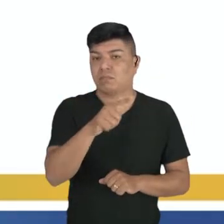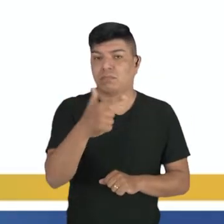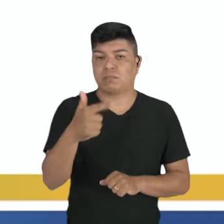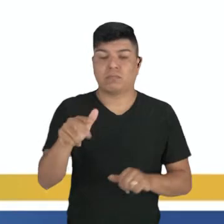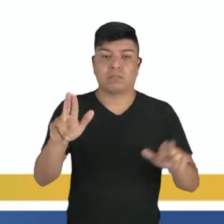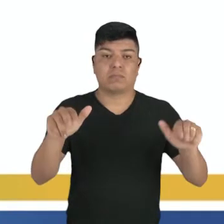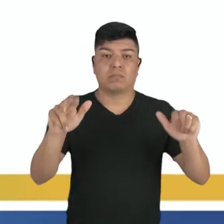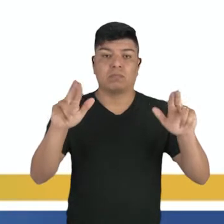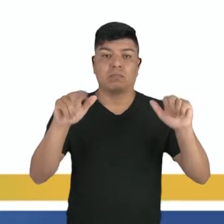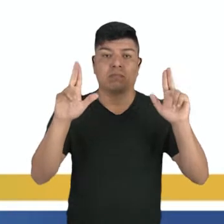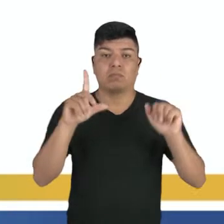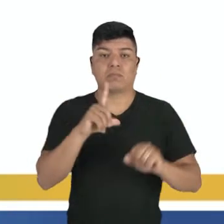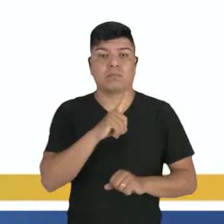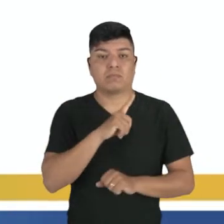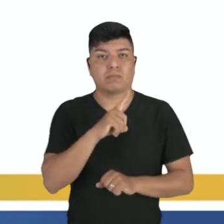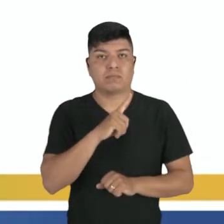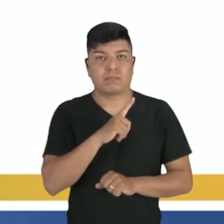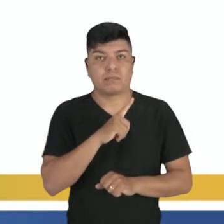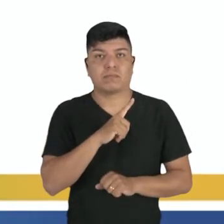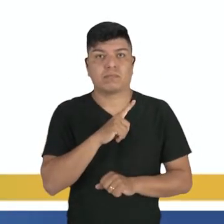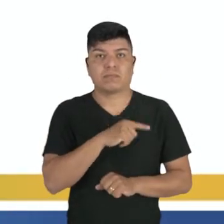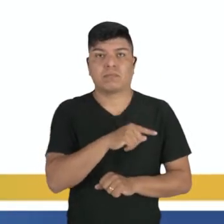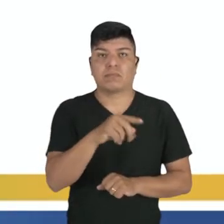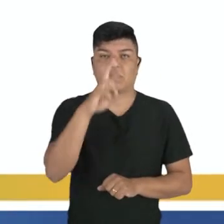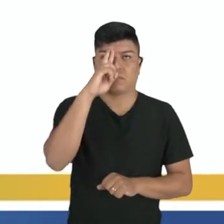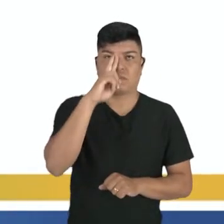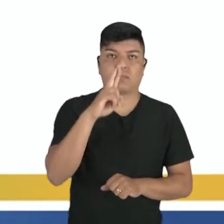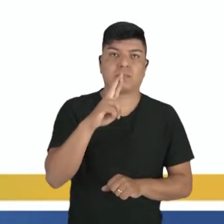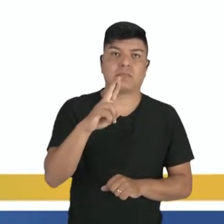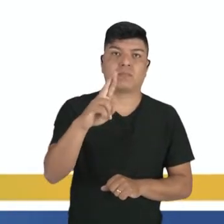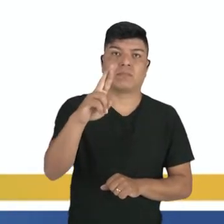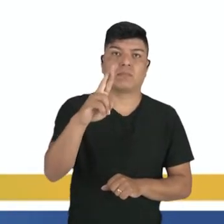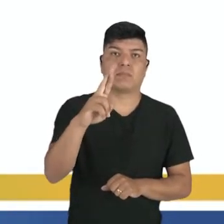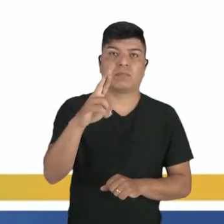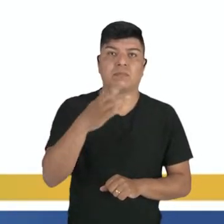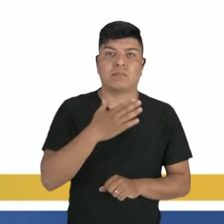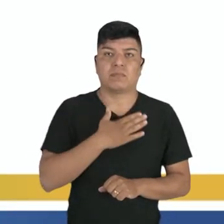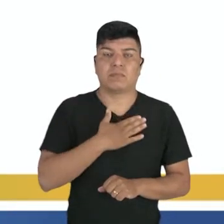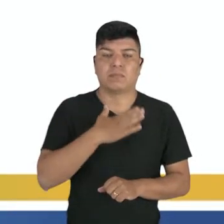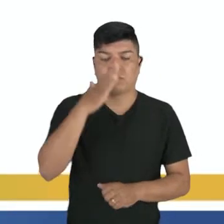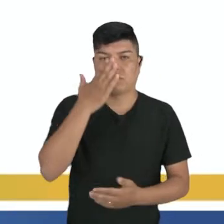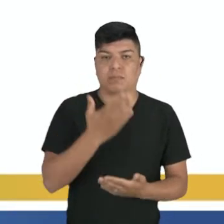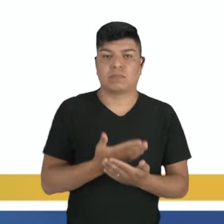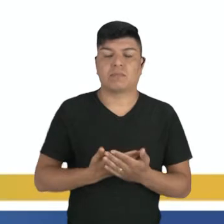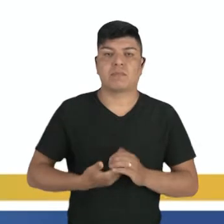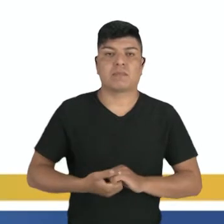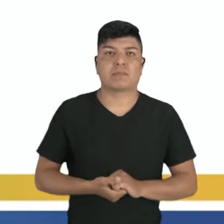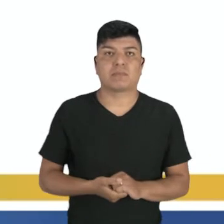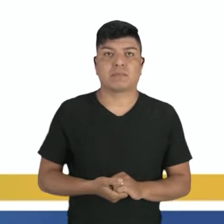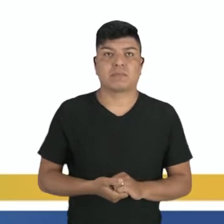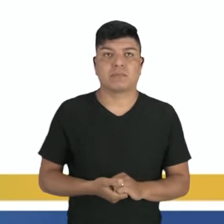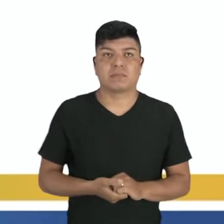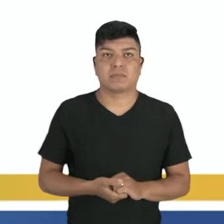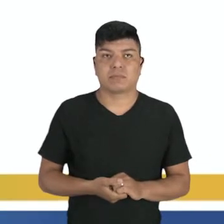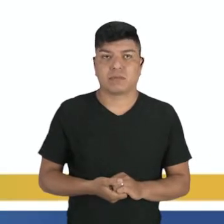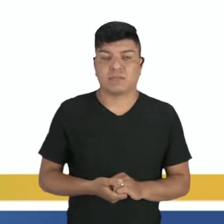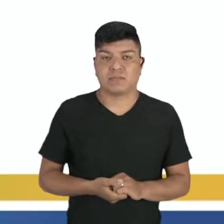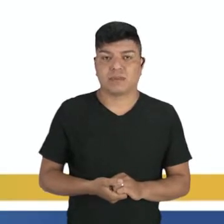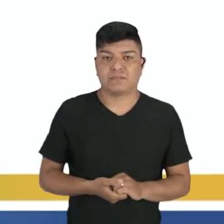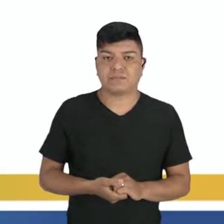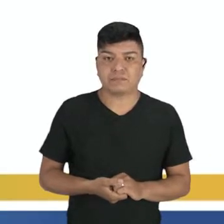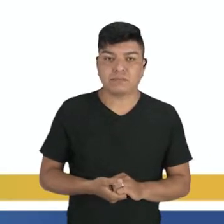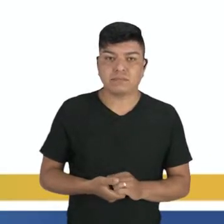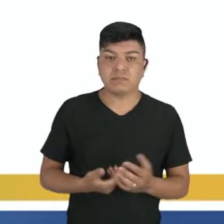valia do correia, e mi, Senhor, desde aquele dia, ai. Ou seja, ele está ali